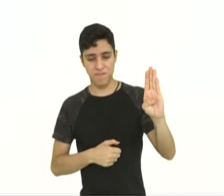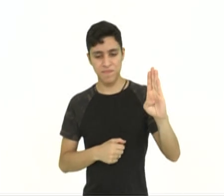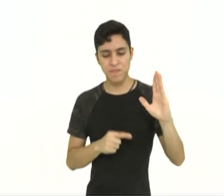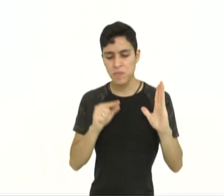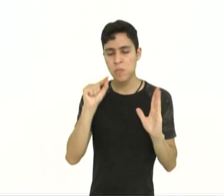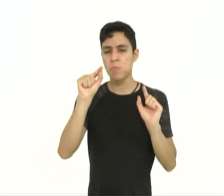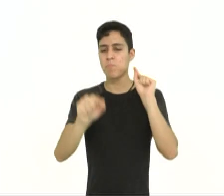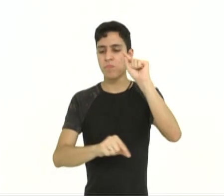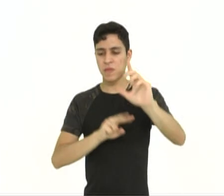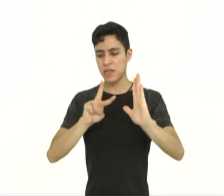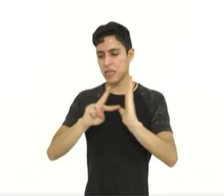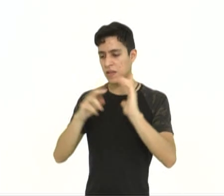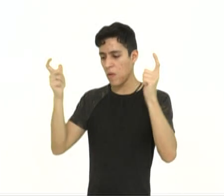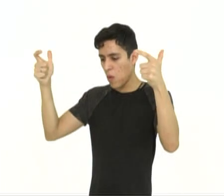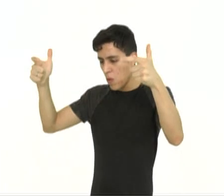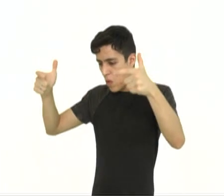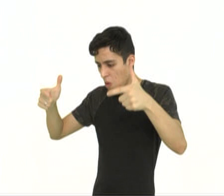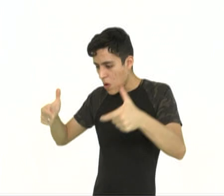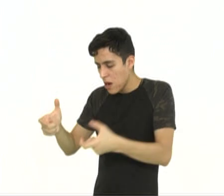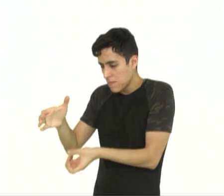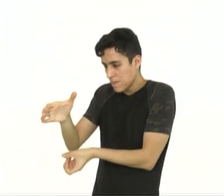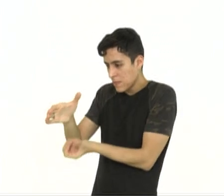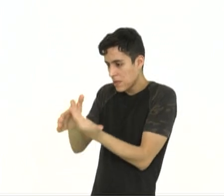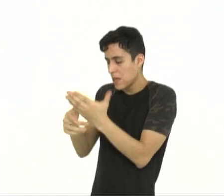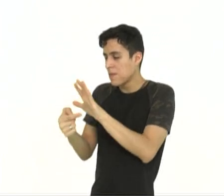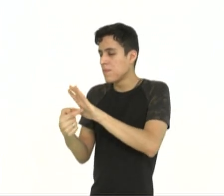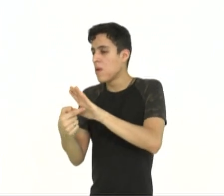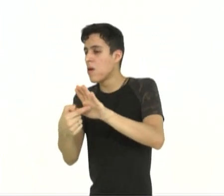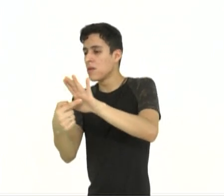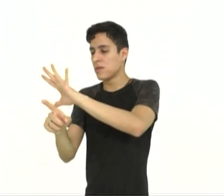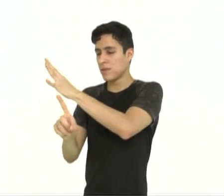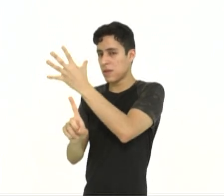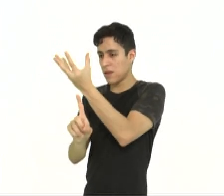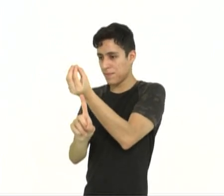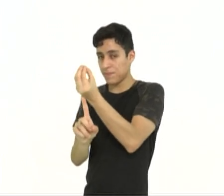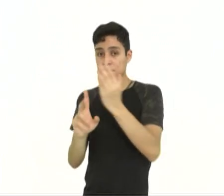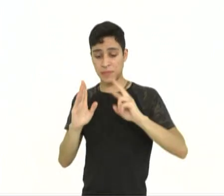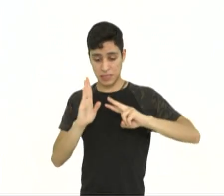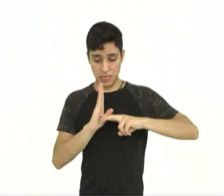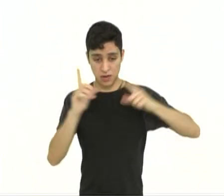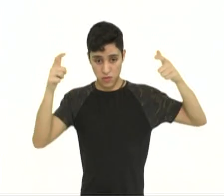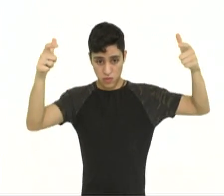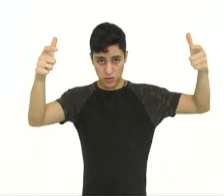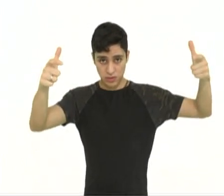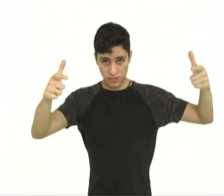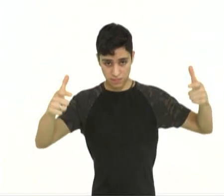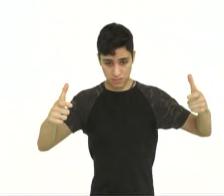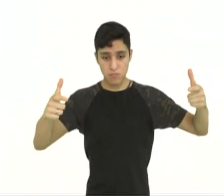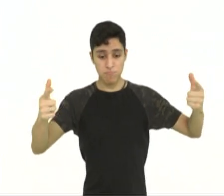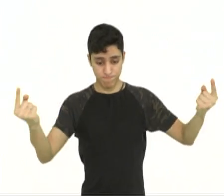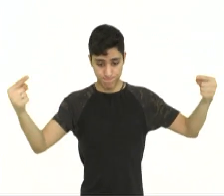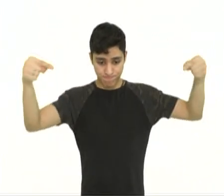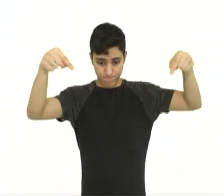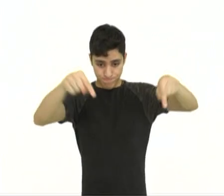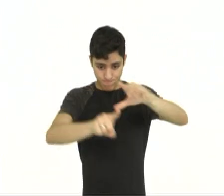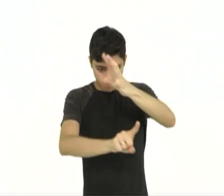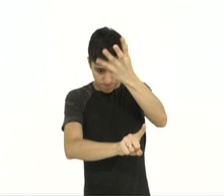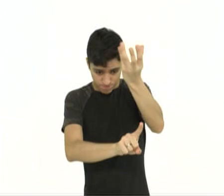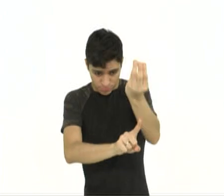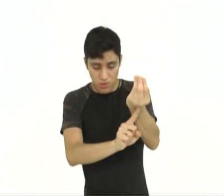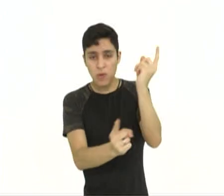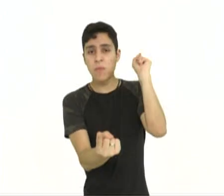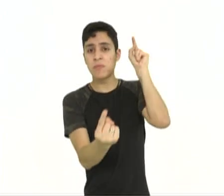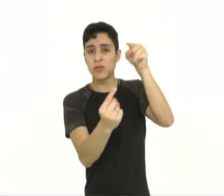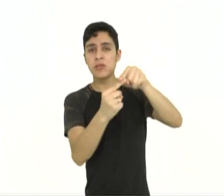que é instalação artística? Né? A obra que ocupa de um espaço com o intuito de se relacionar com o público utilizando